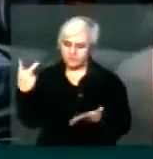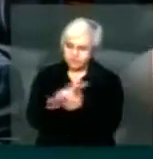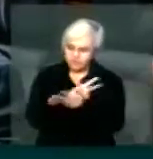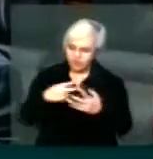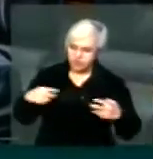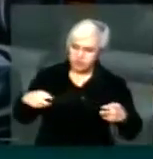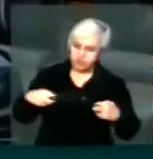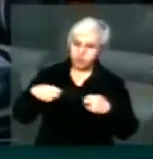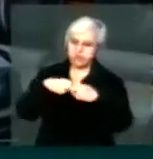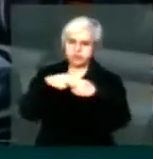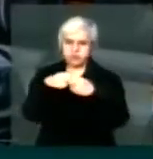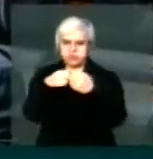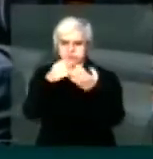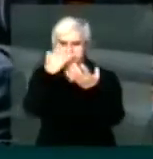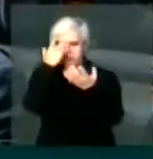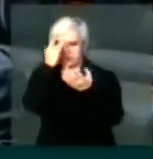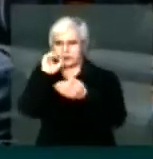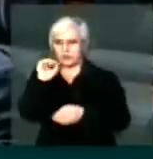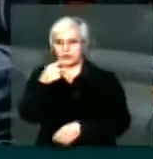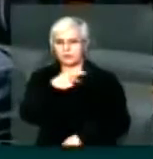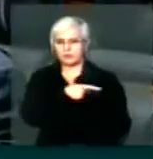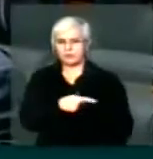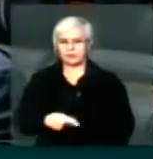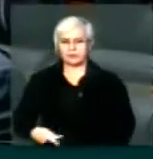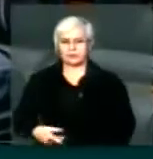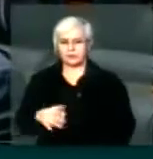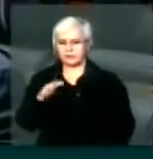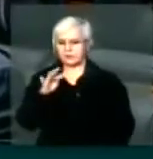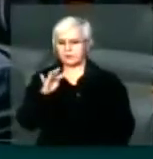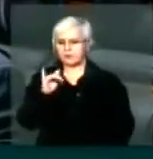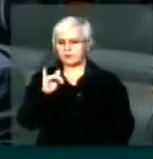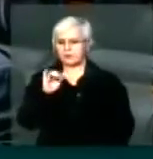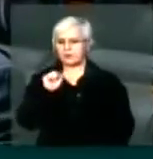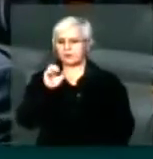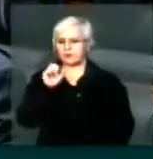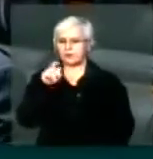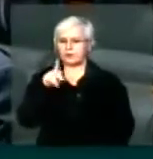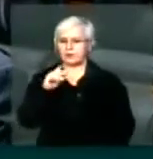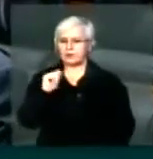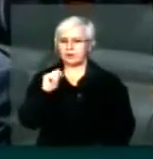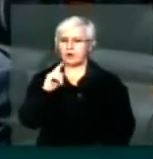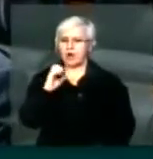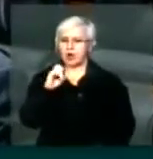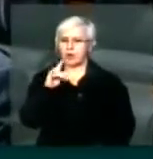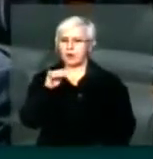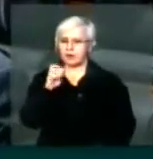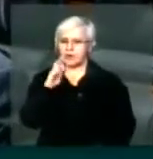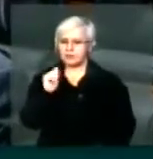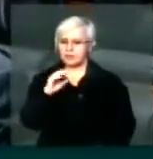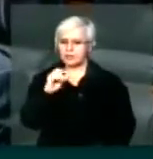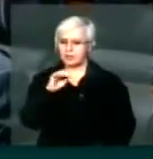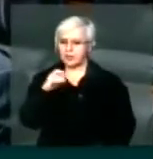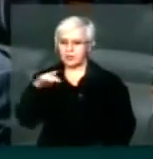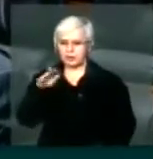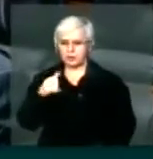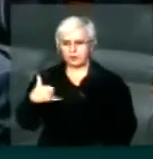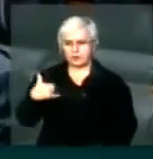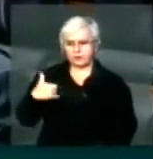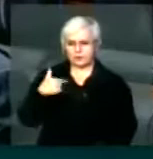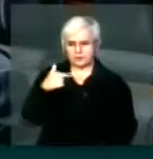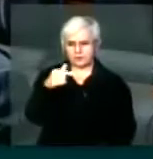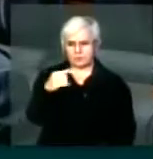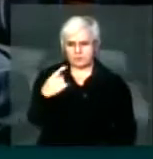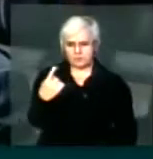acidente o nosso ex-presidente da Fiesc, Alcântara Correia, 71